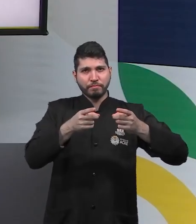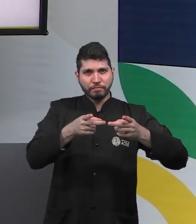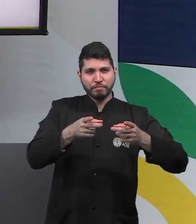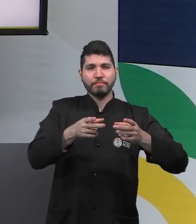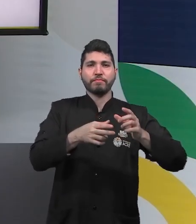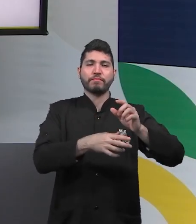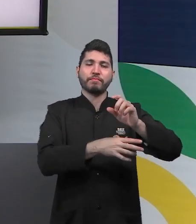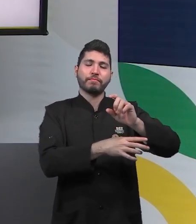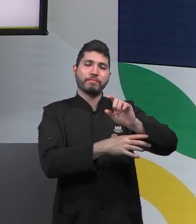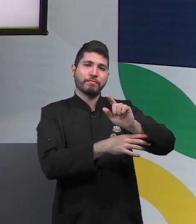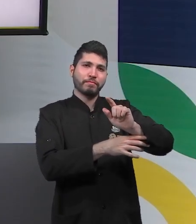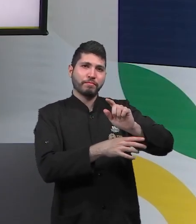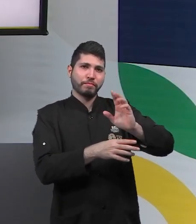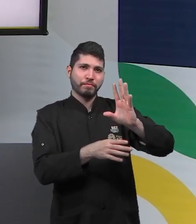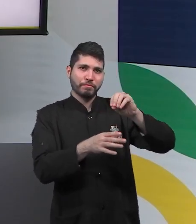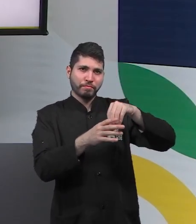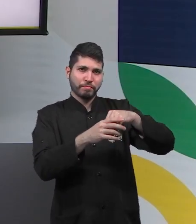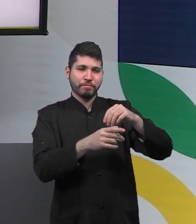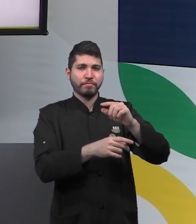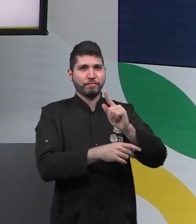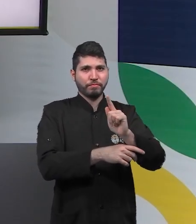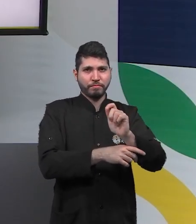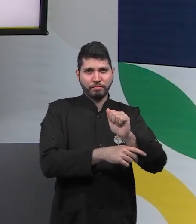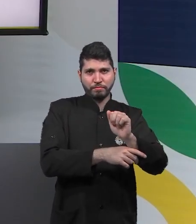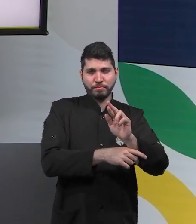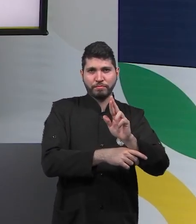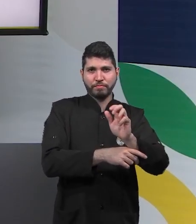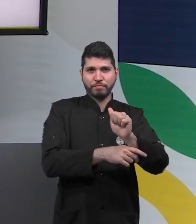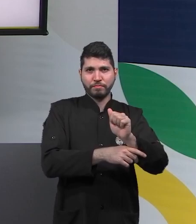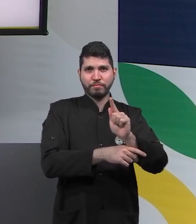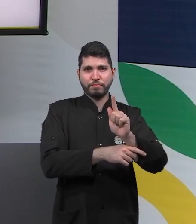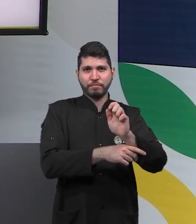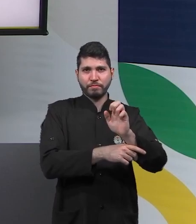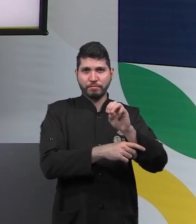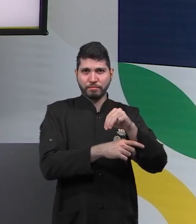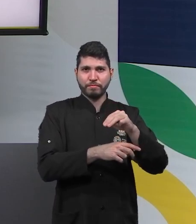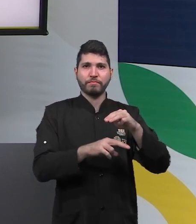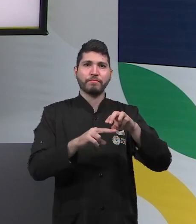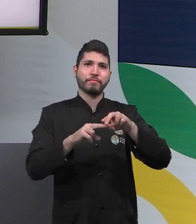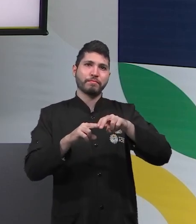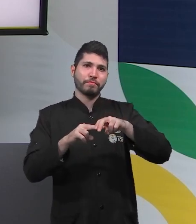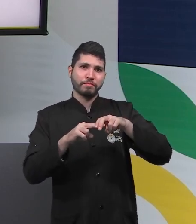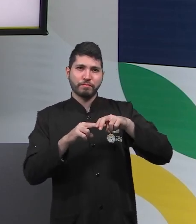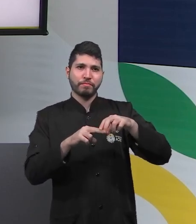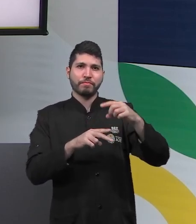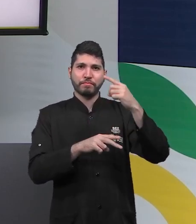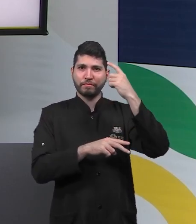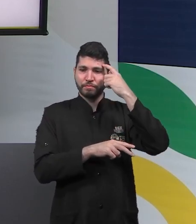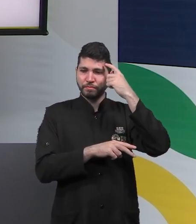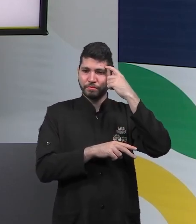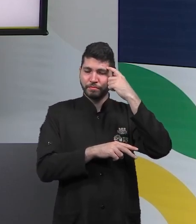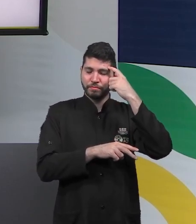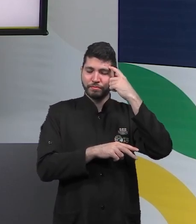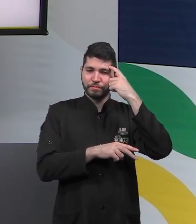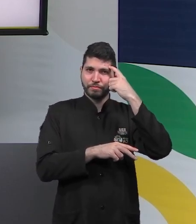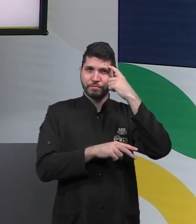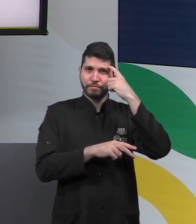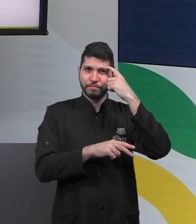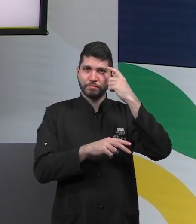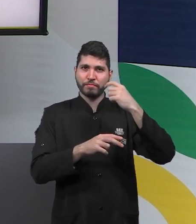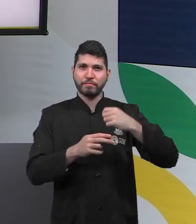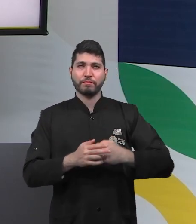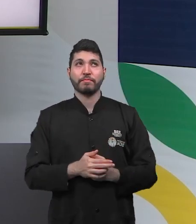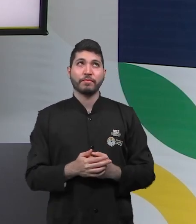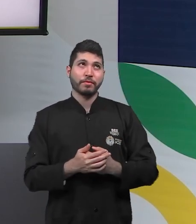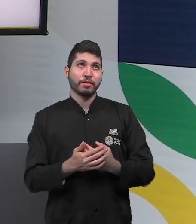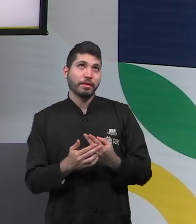garagem. Então, é exatamente por isso que ele pensa em relação à mãe dele. Ah, eu devo ter puxado muito a